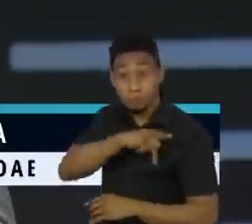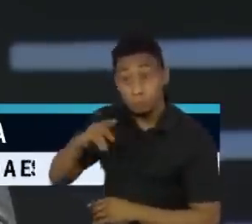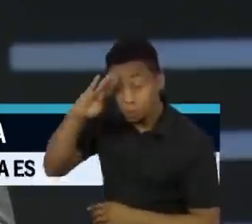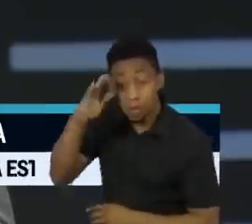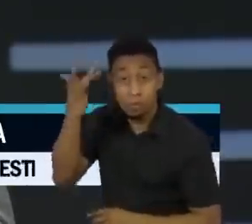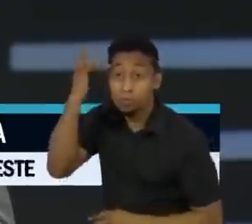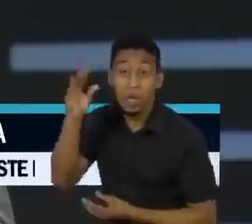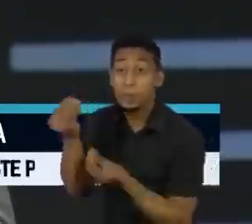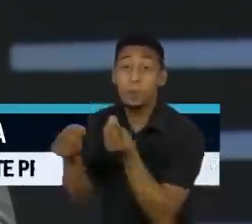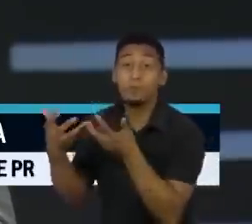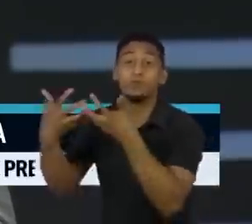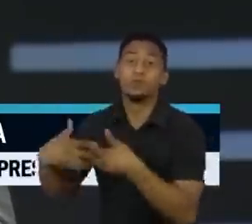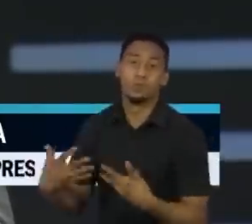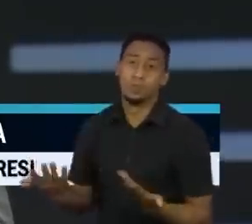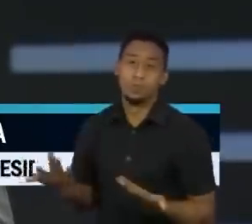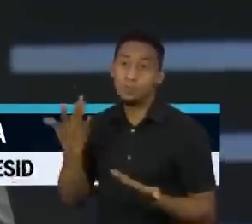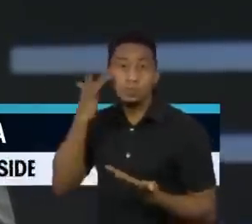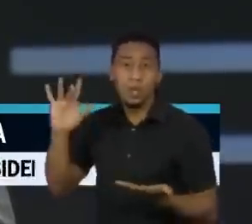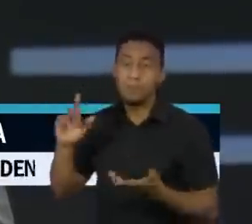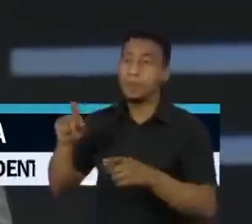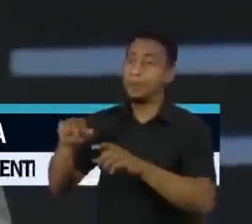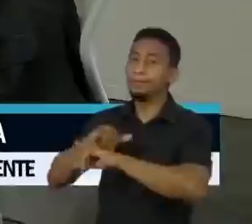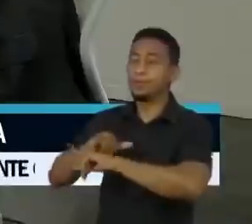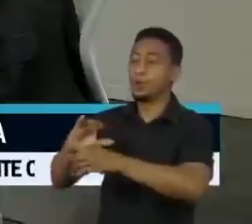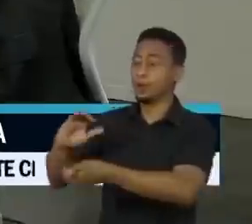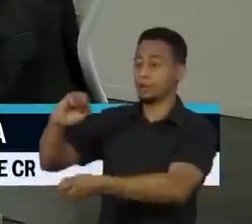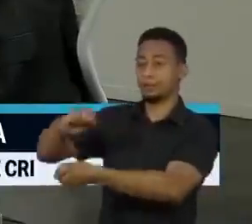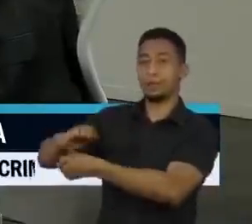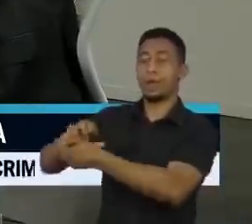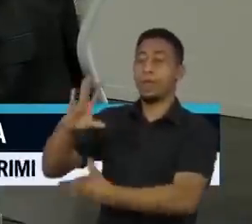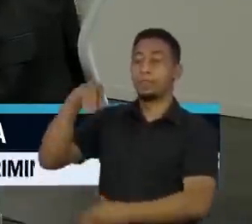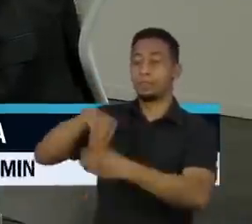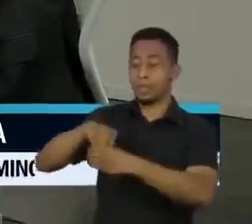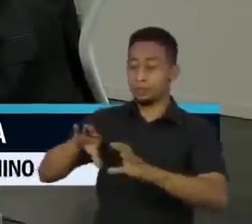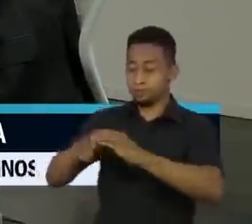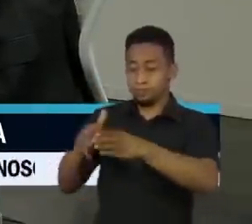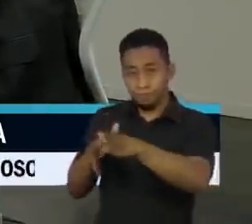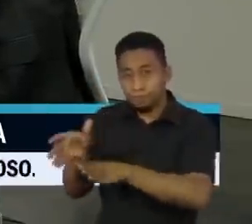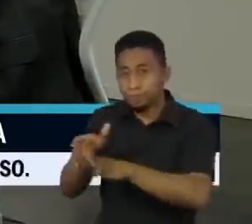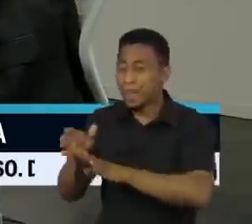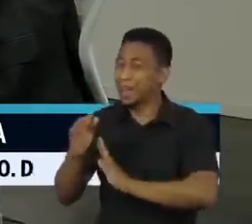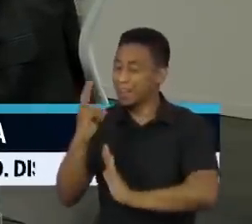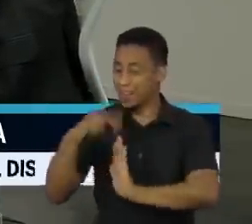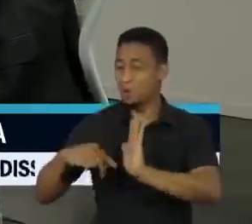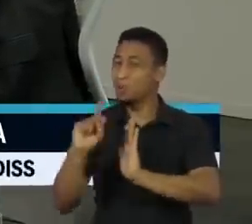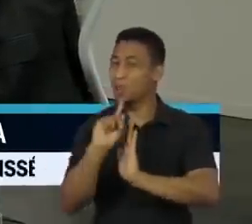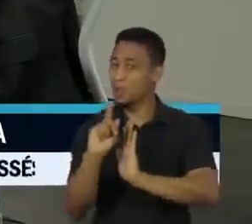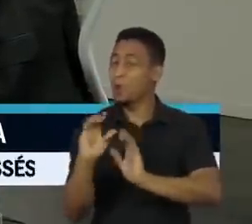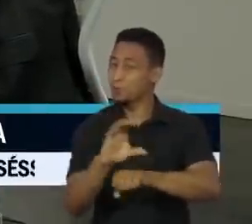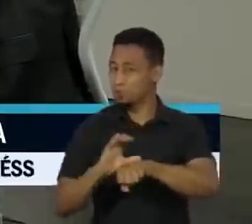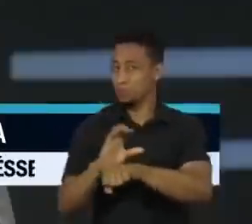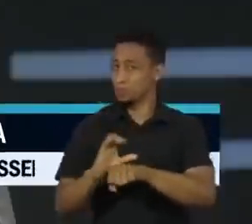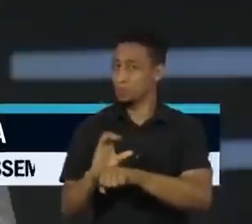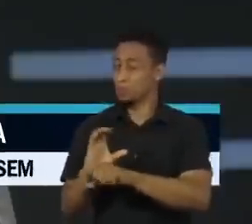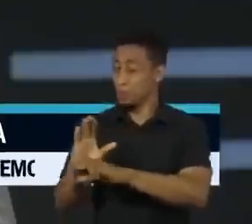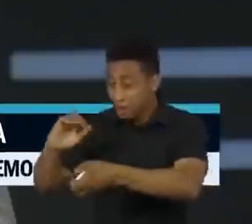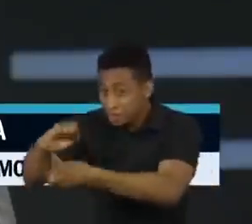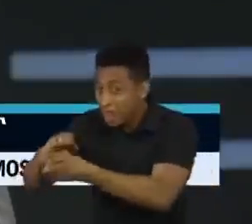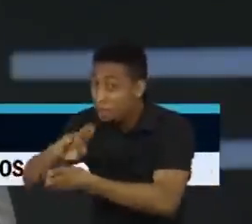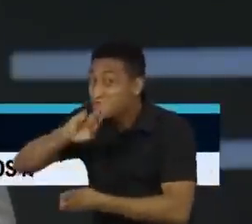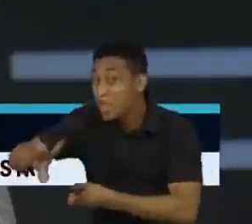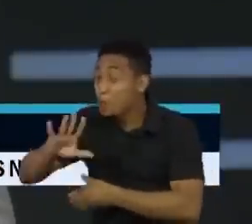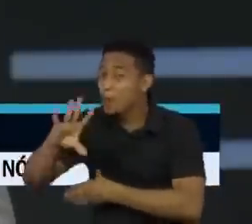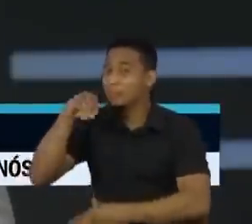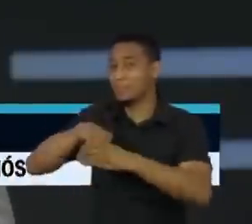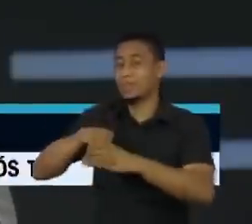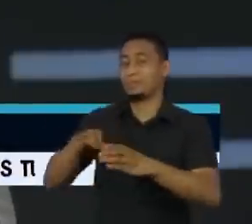disse que o presidente do Supremo Tribunal Federal faz parte do Conselho e não leu a Constituição, não faz parte. Então, dificilmente convocará o Conselho, inclusive que muitos